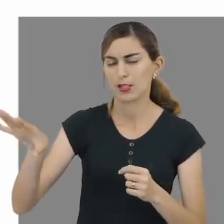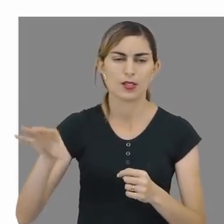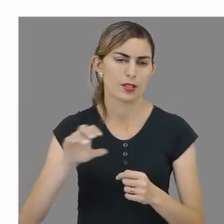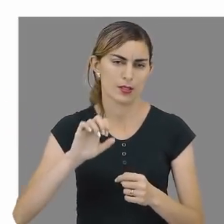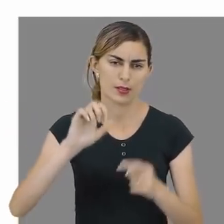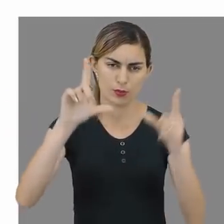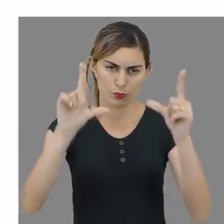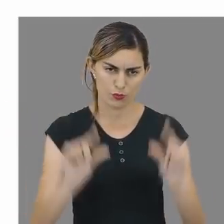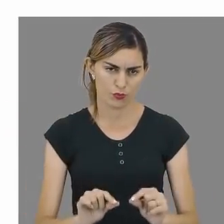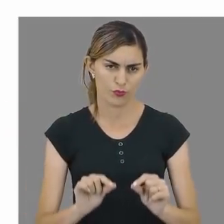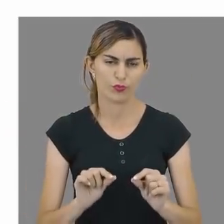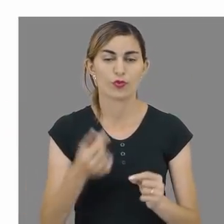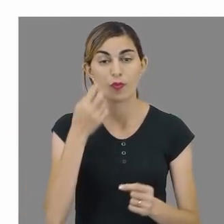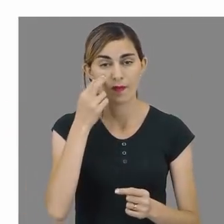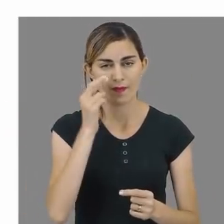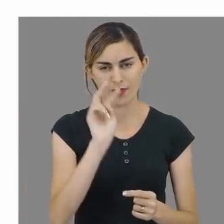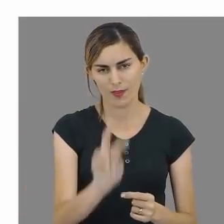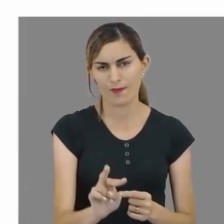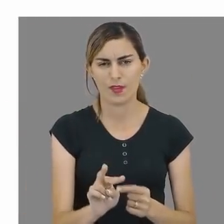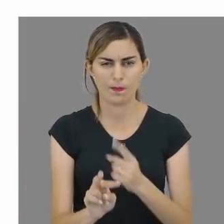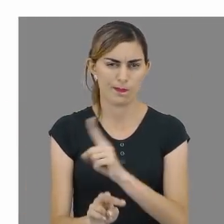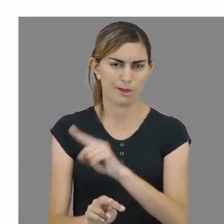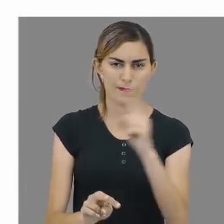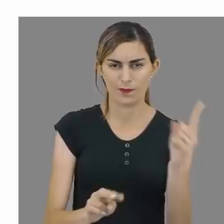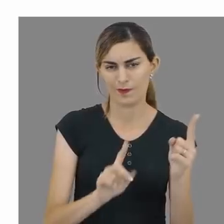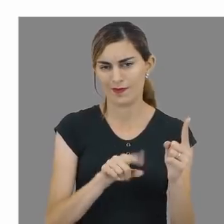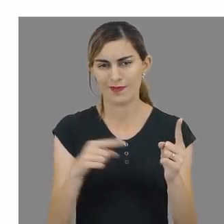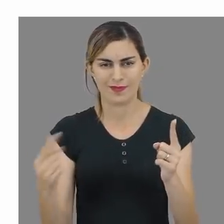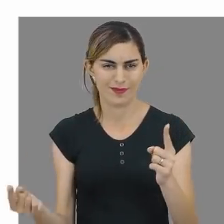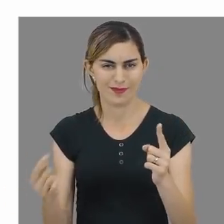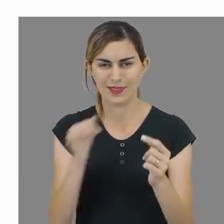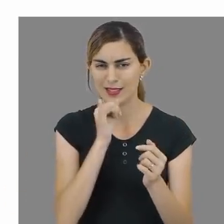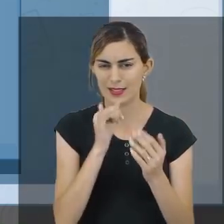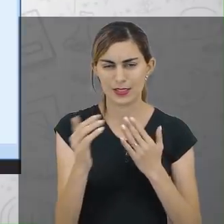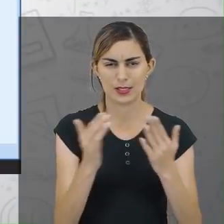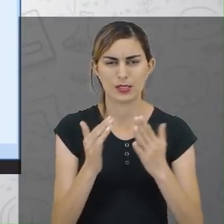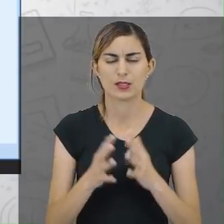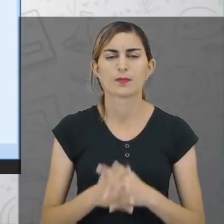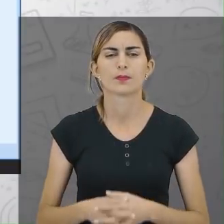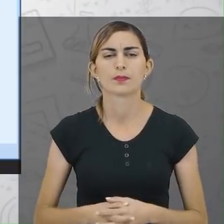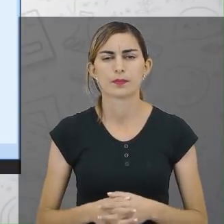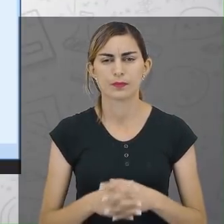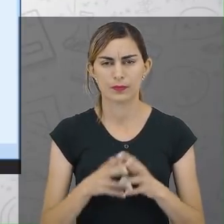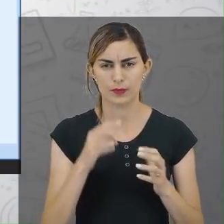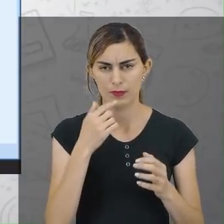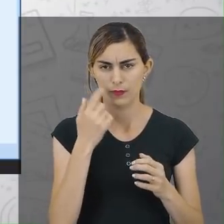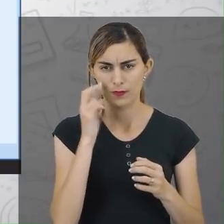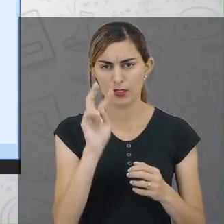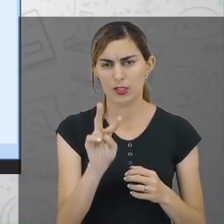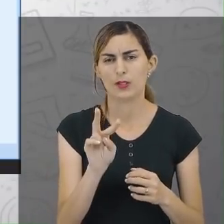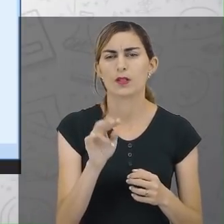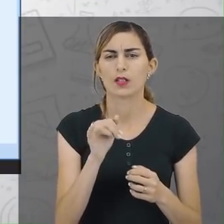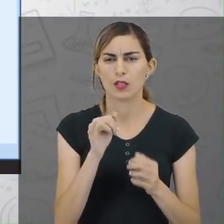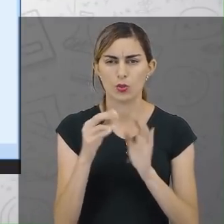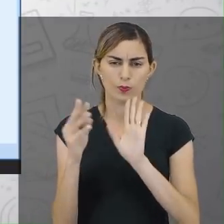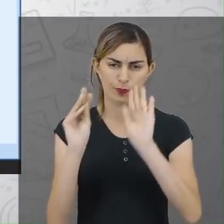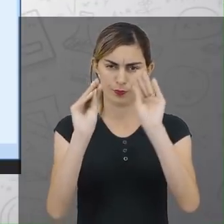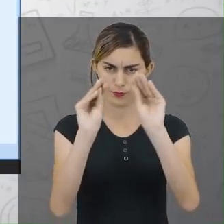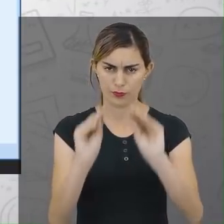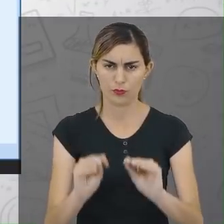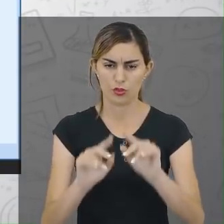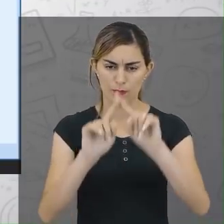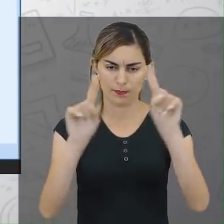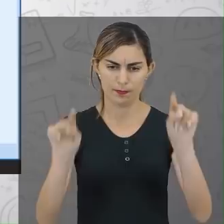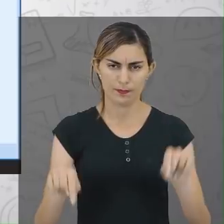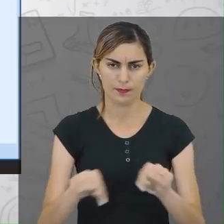também no Portugal. Vamos dar uma olhadinha no Portugal Studio, lá no exemplo do Portugal. Então, vamos usar um exemplo já contido